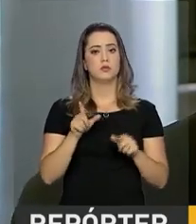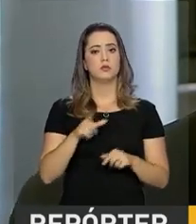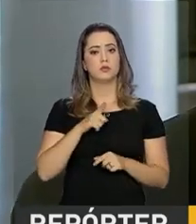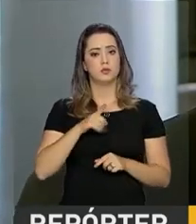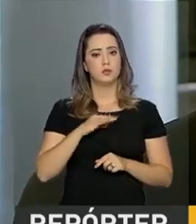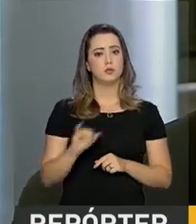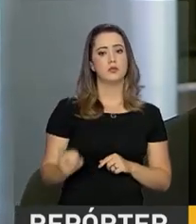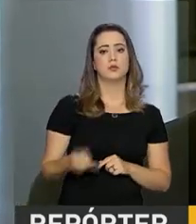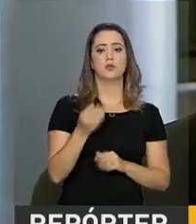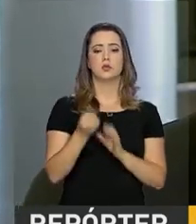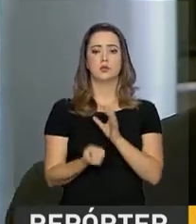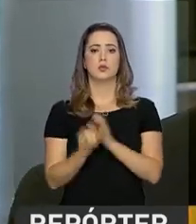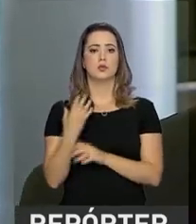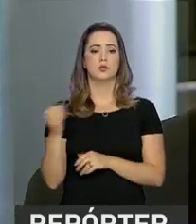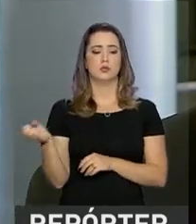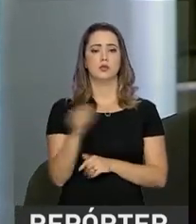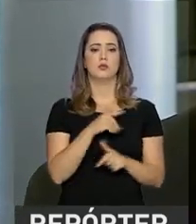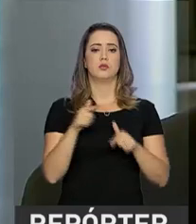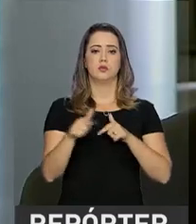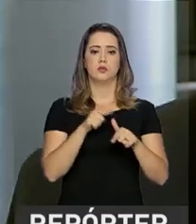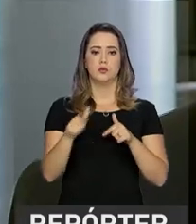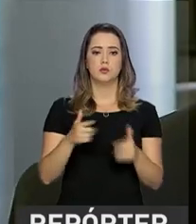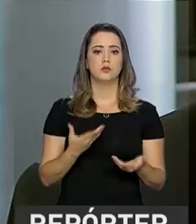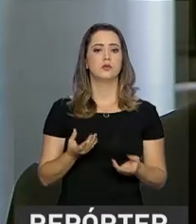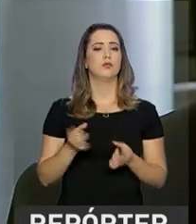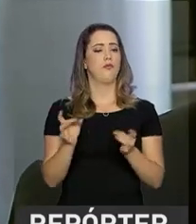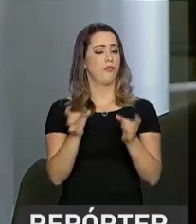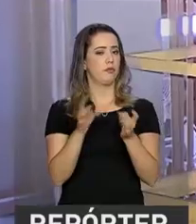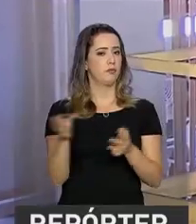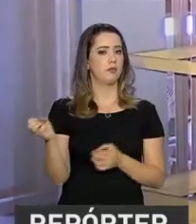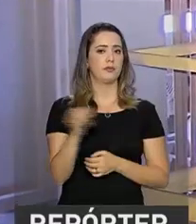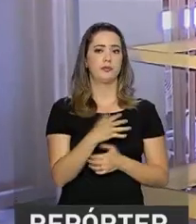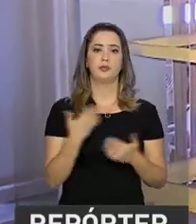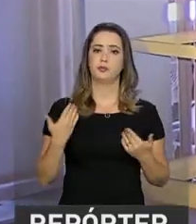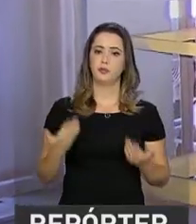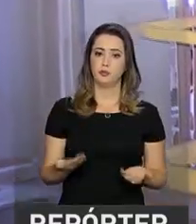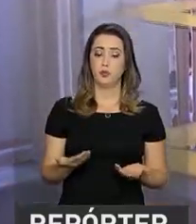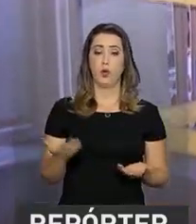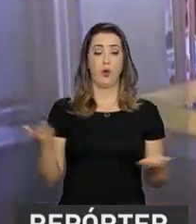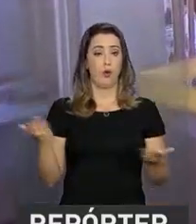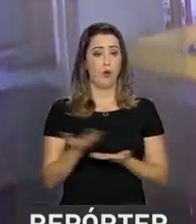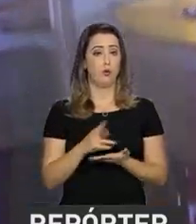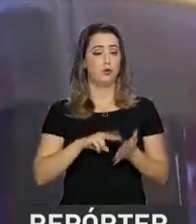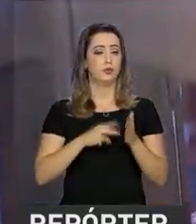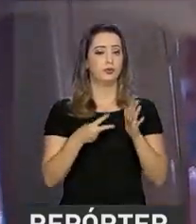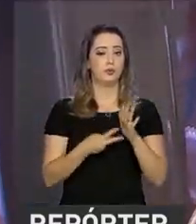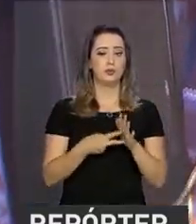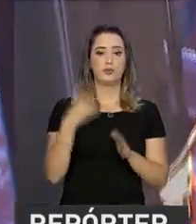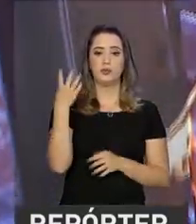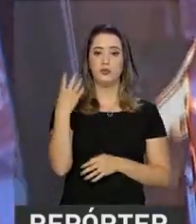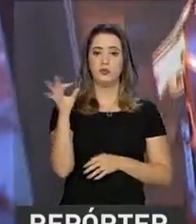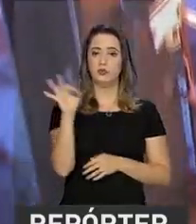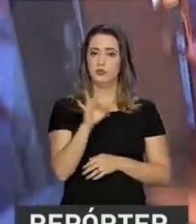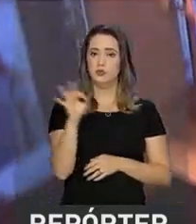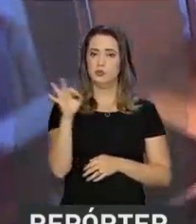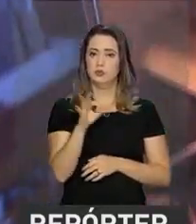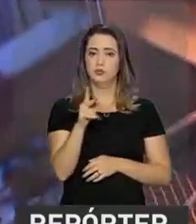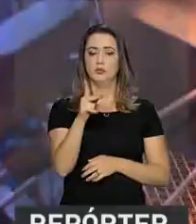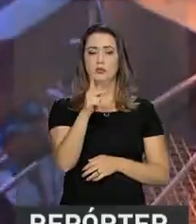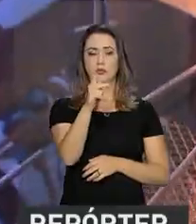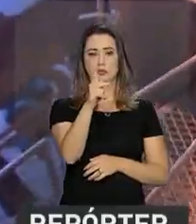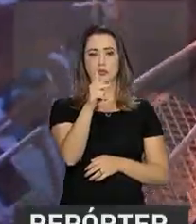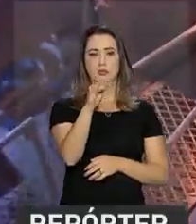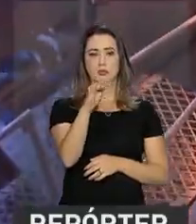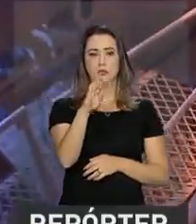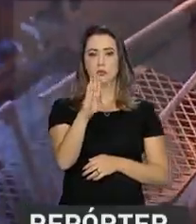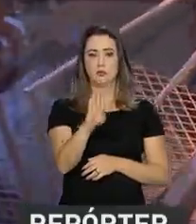de gerar novos empregos novos e novas regras com certeza a atividade mineral responde por 4% do produto interno bruto brasileiro